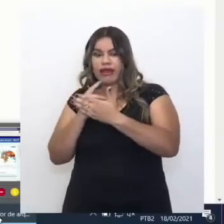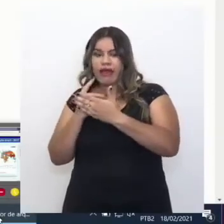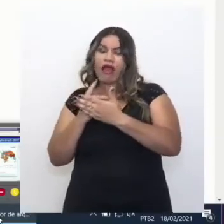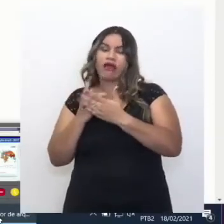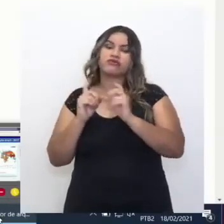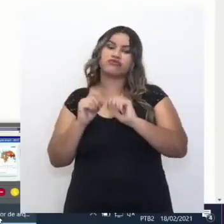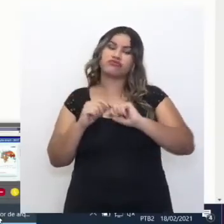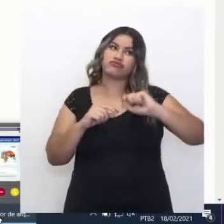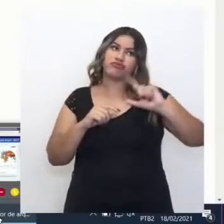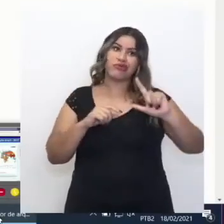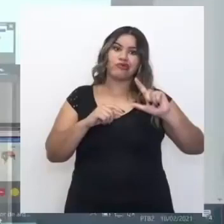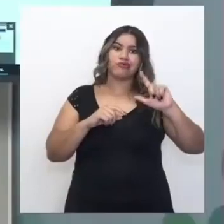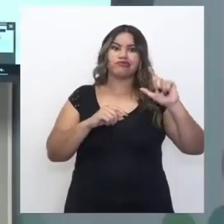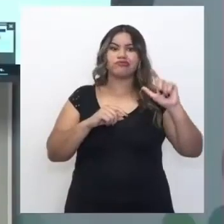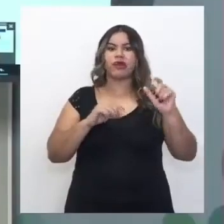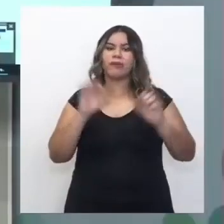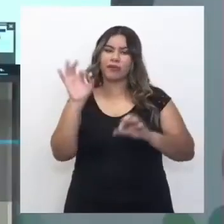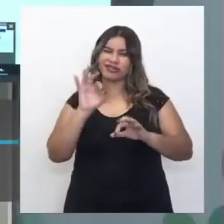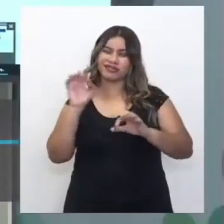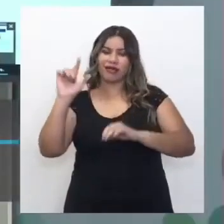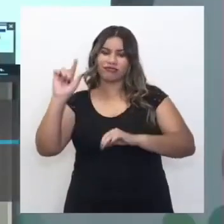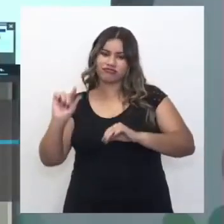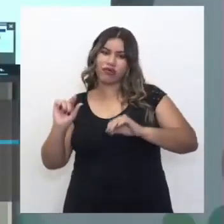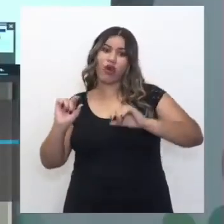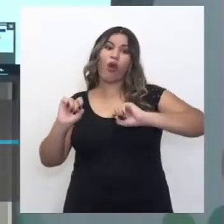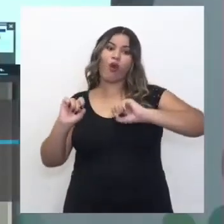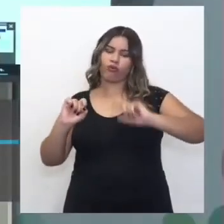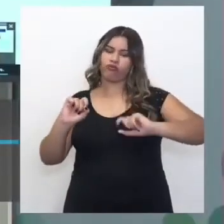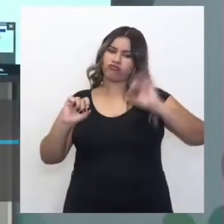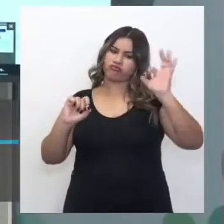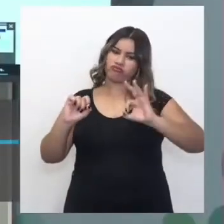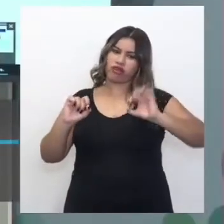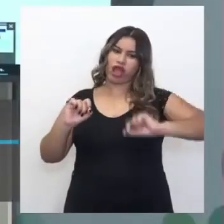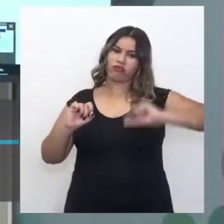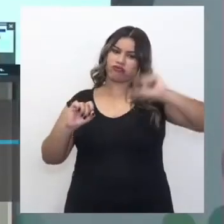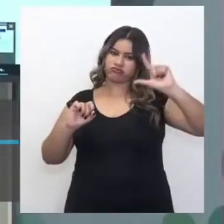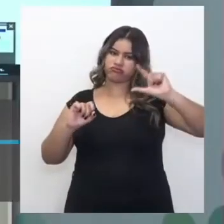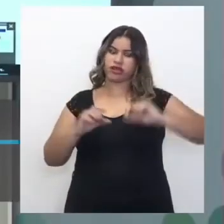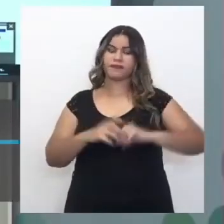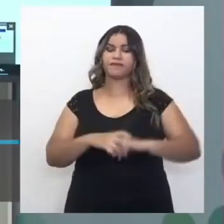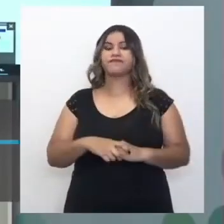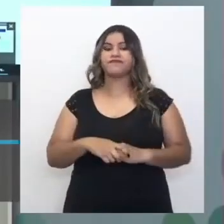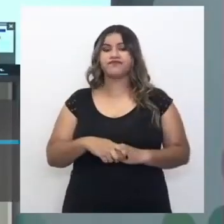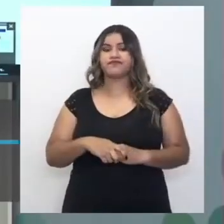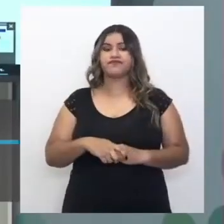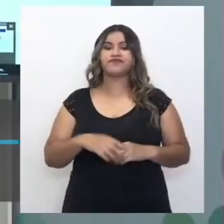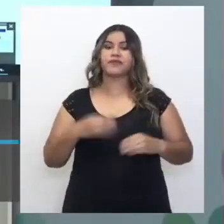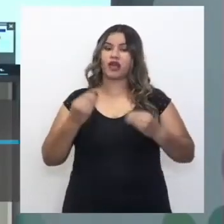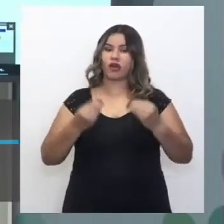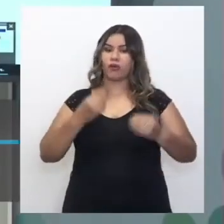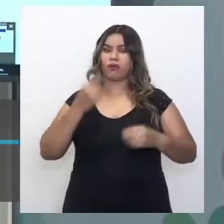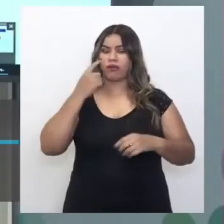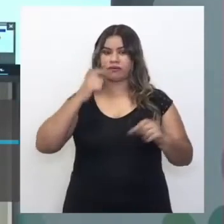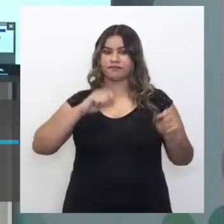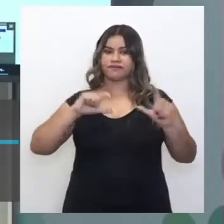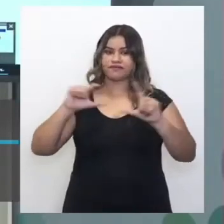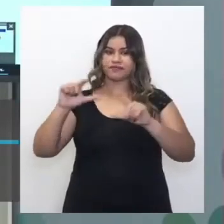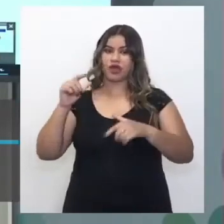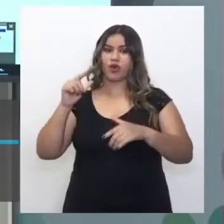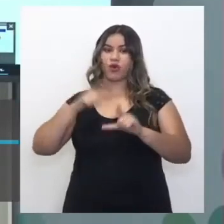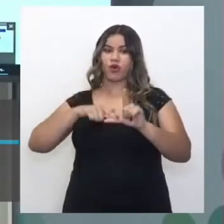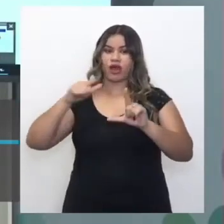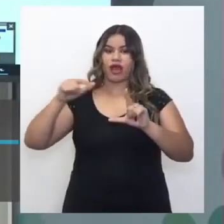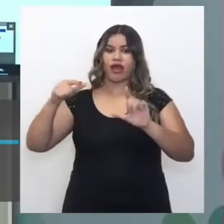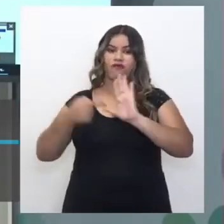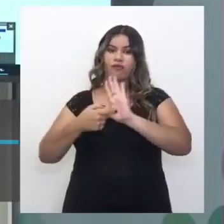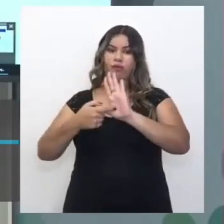para cima ou para baixo. Tá certo? Então, só para vocês terem uma ideia aí. Vamos ver aí na próxima tela, né, um gráfico mostrando aí os